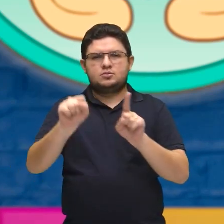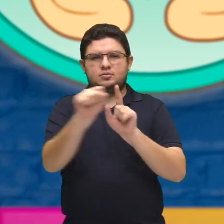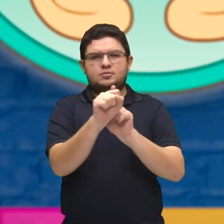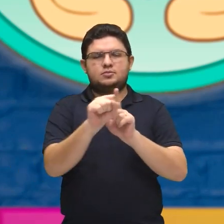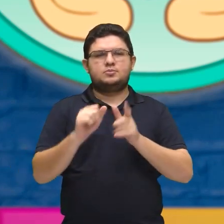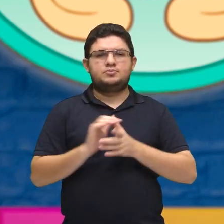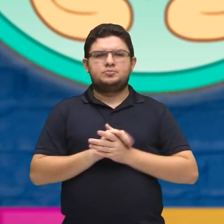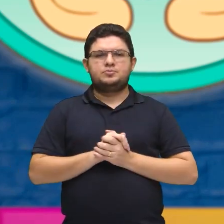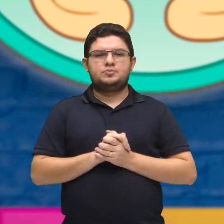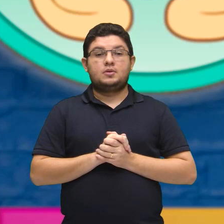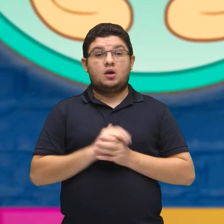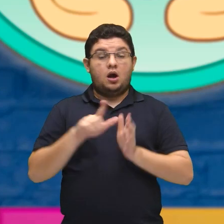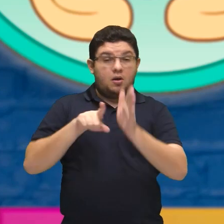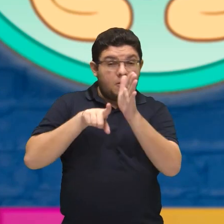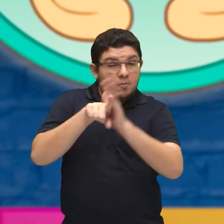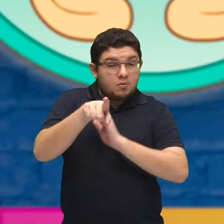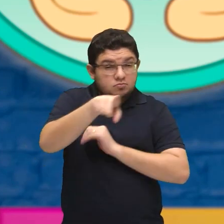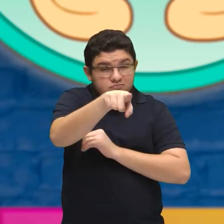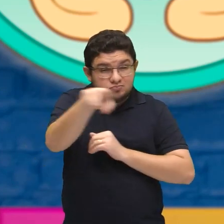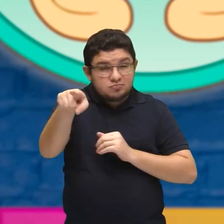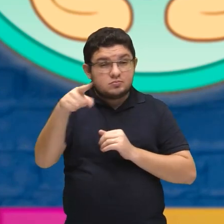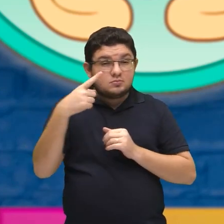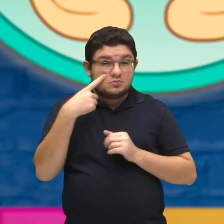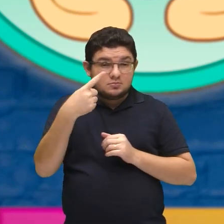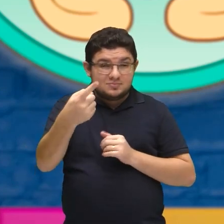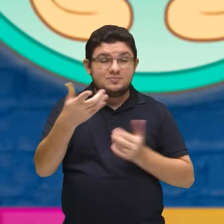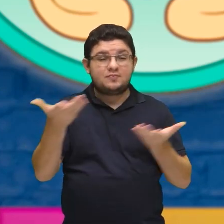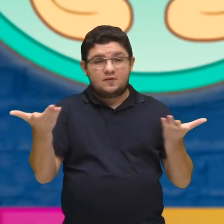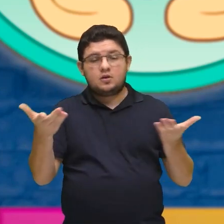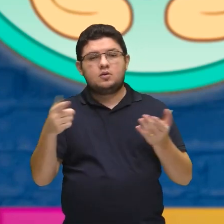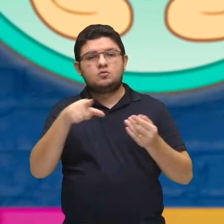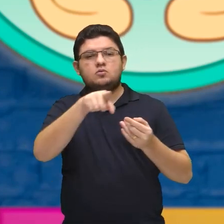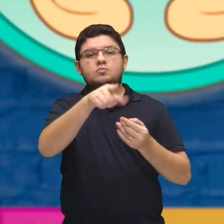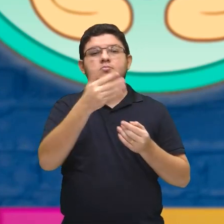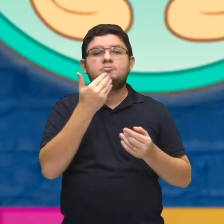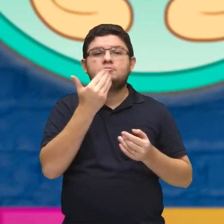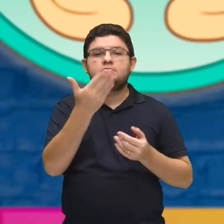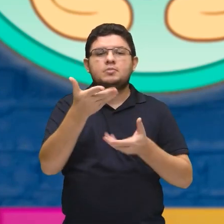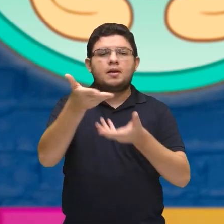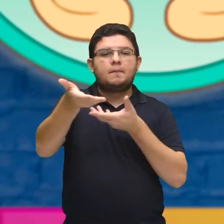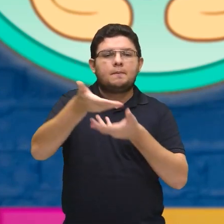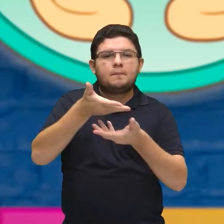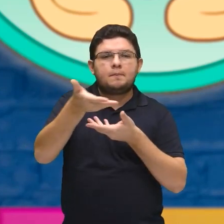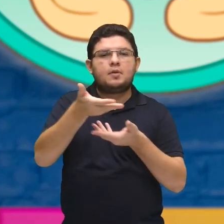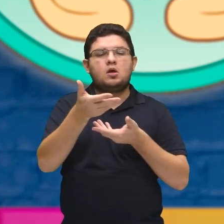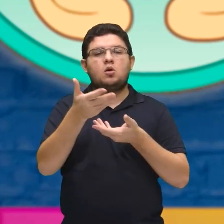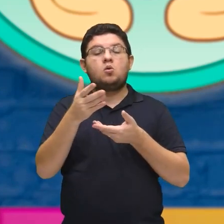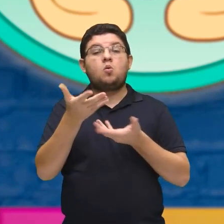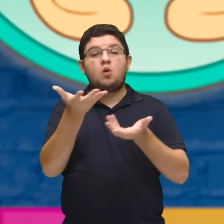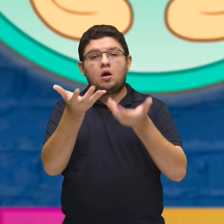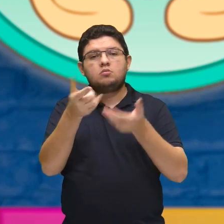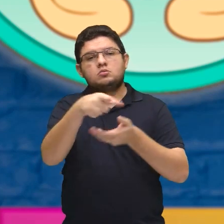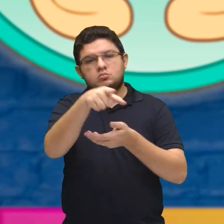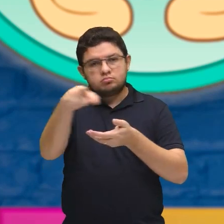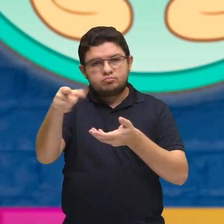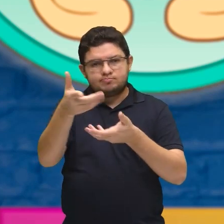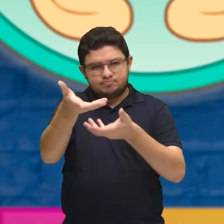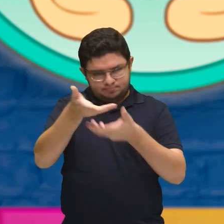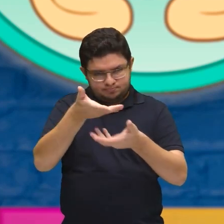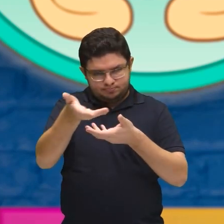que estão aí do outro lado, né, vamos lá participar. Eu gostaria muito da participação de vocês, tá